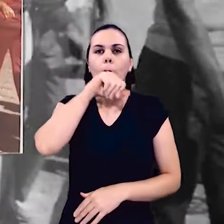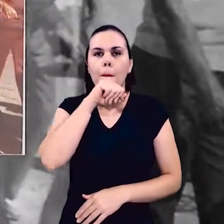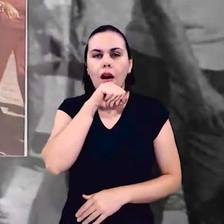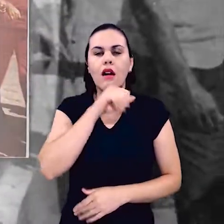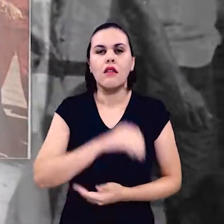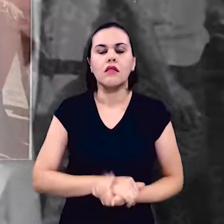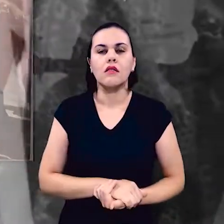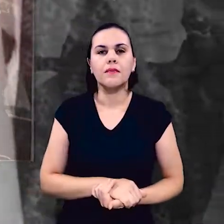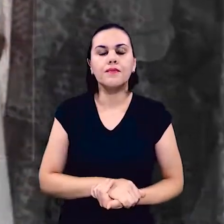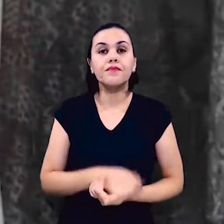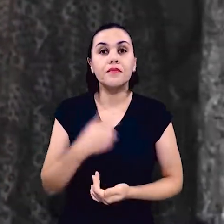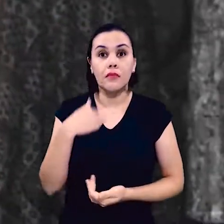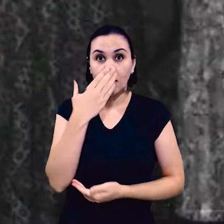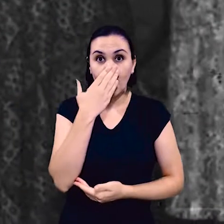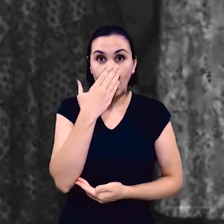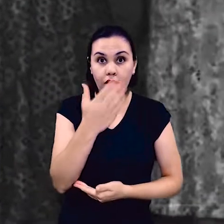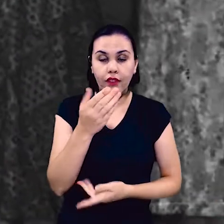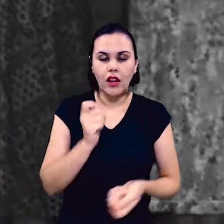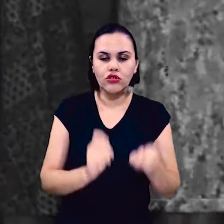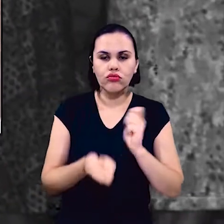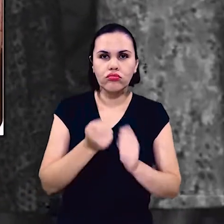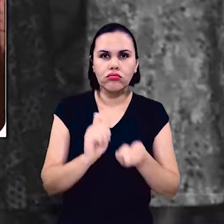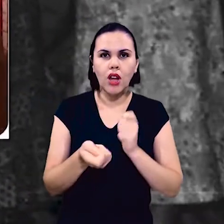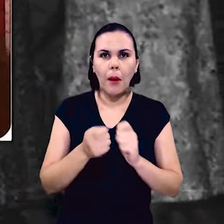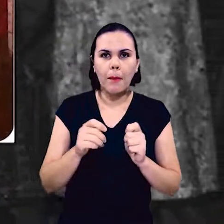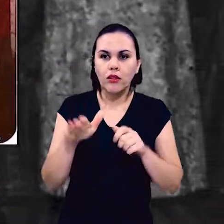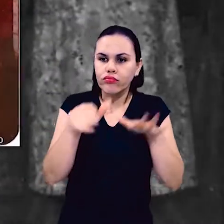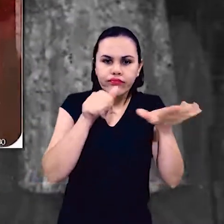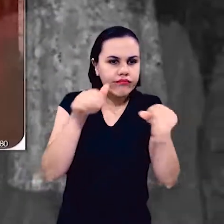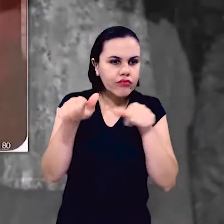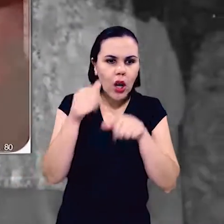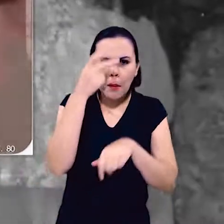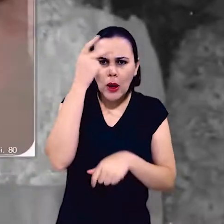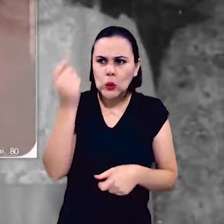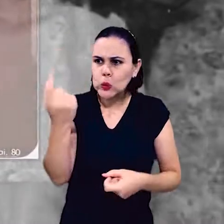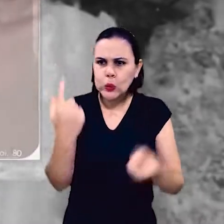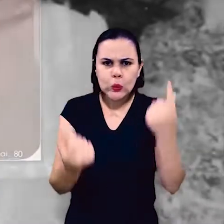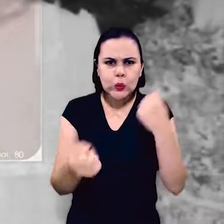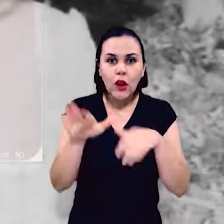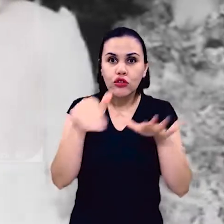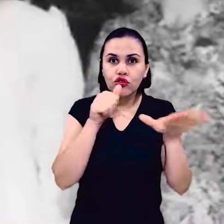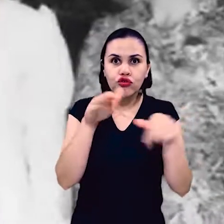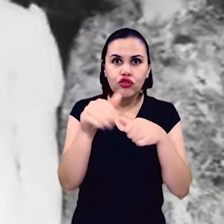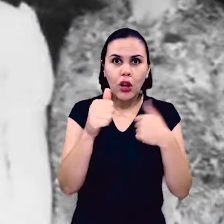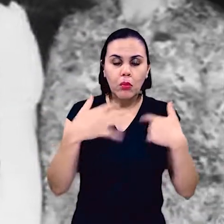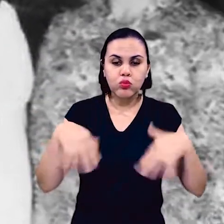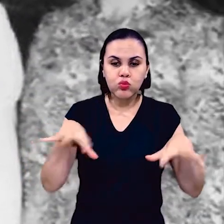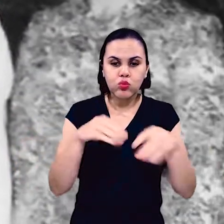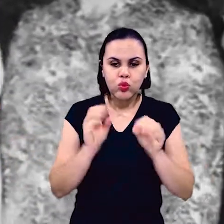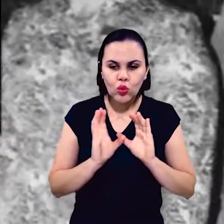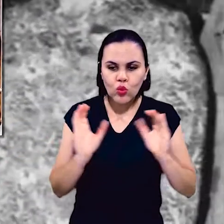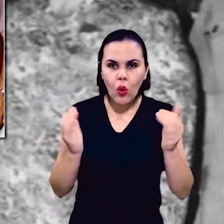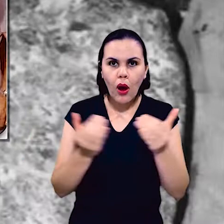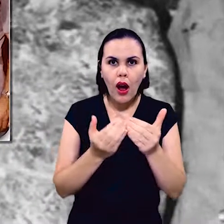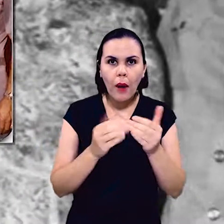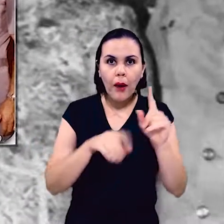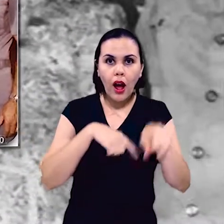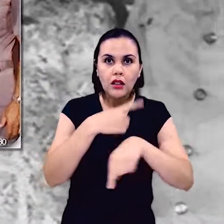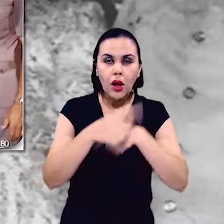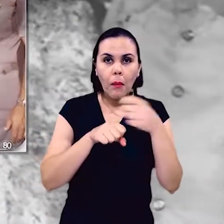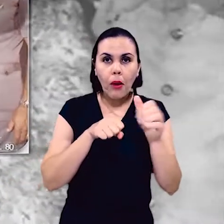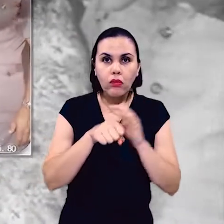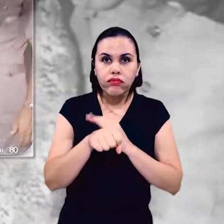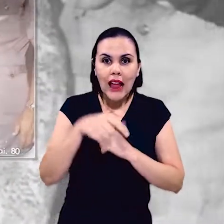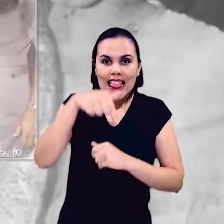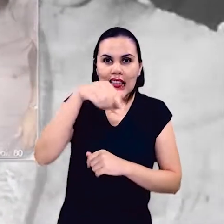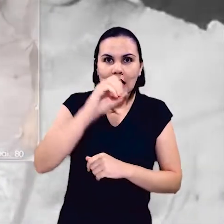né? Meu pai tomou a frente da banda e reuniu os poucos integrantes que tinha.